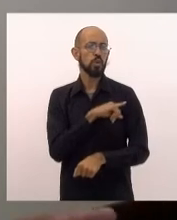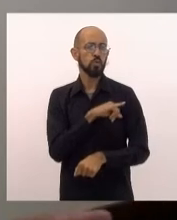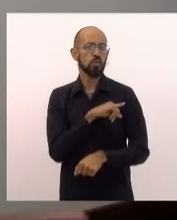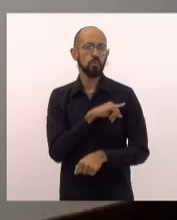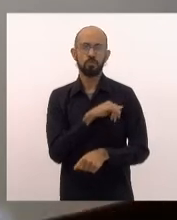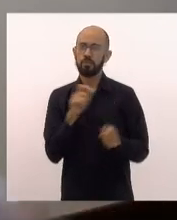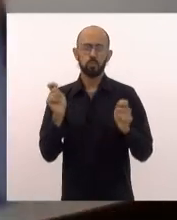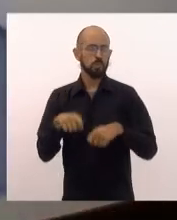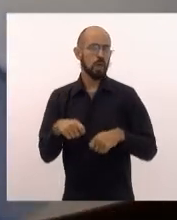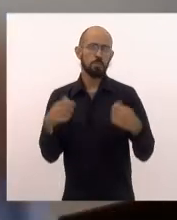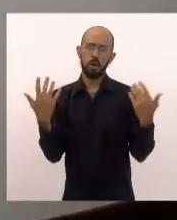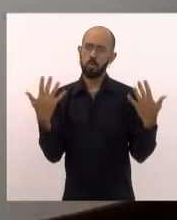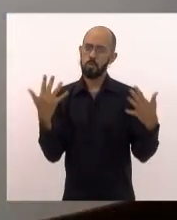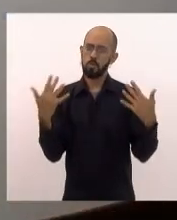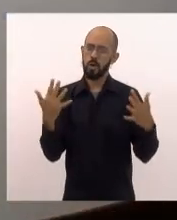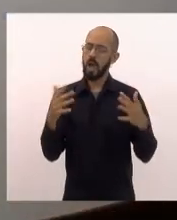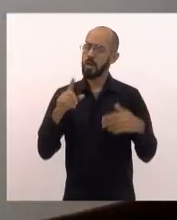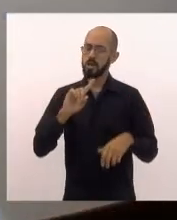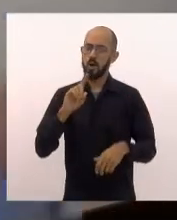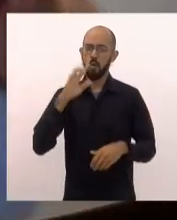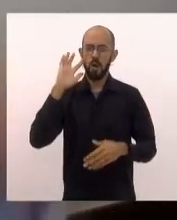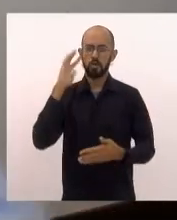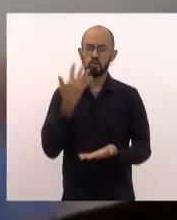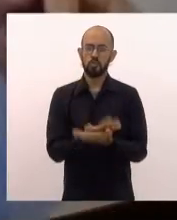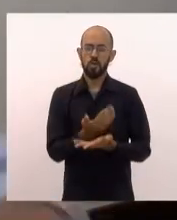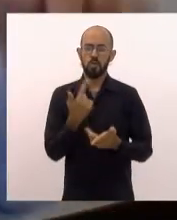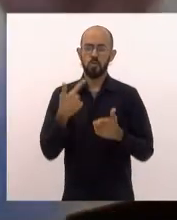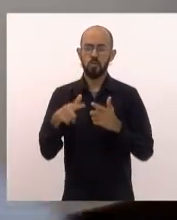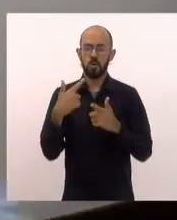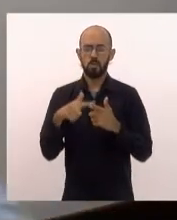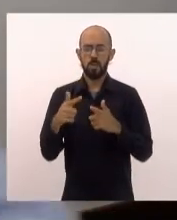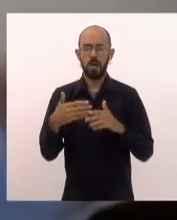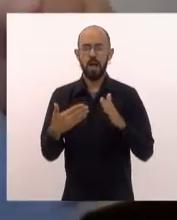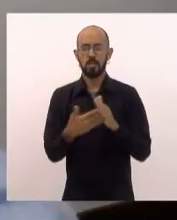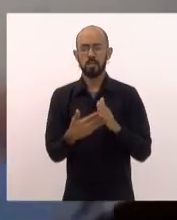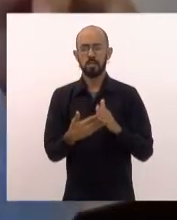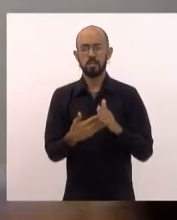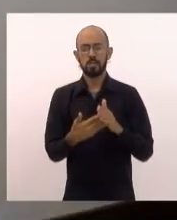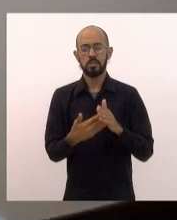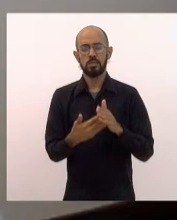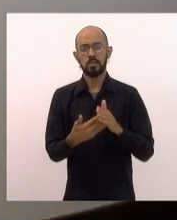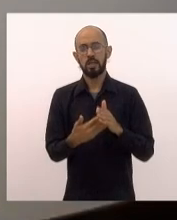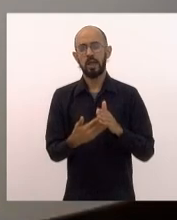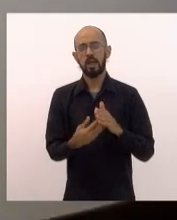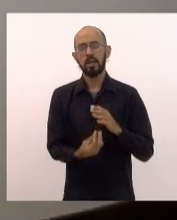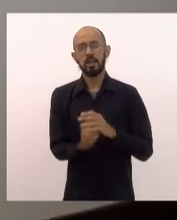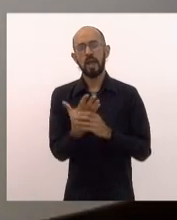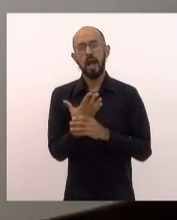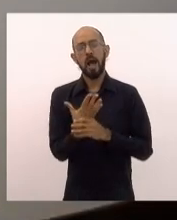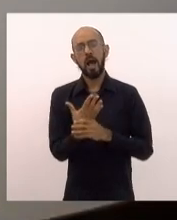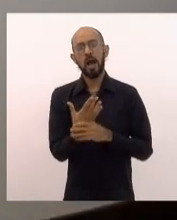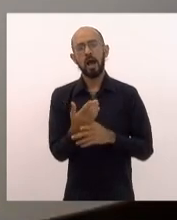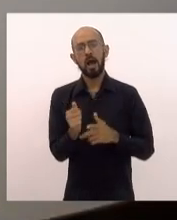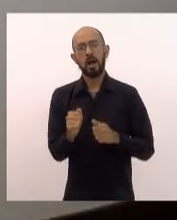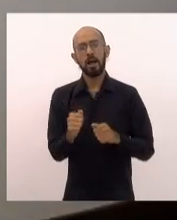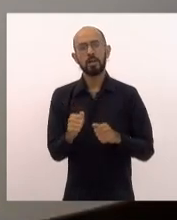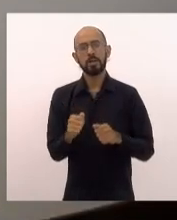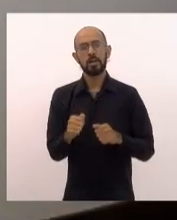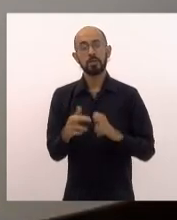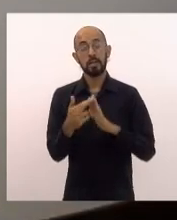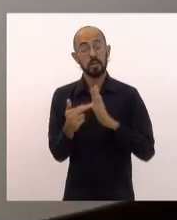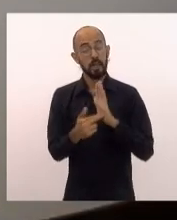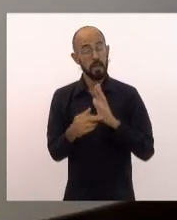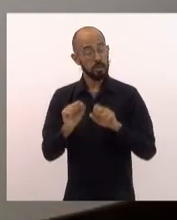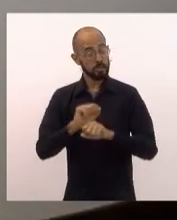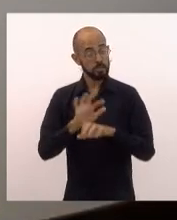ser comemorada, porque não resolveu o nosso problema enquanto não limitar o número de passageiros no Santos Dumont. É isso que vai salvar